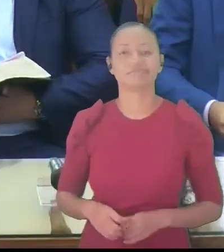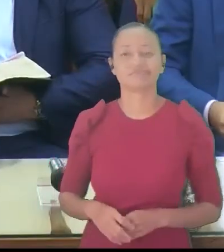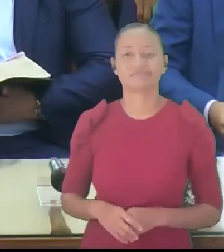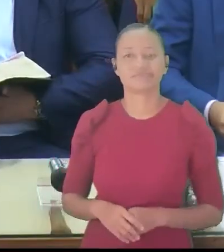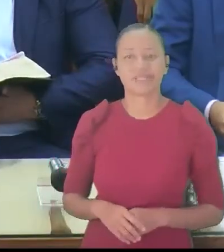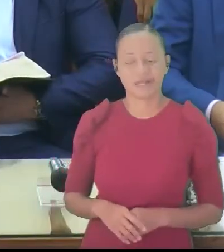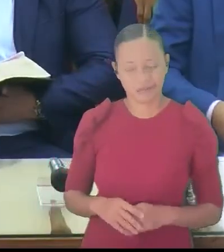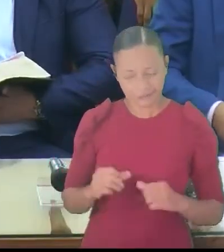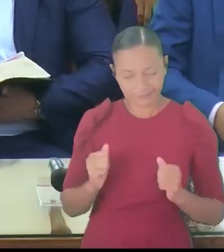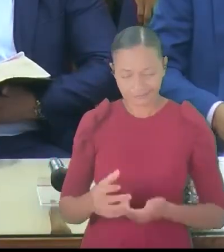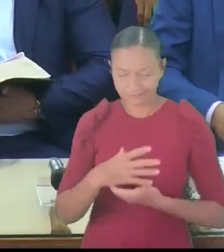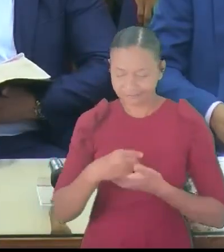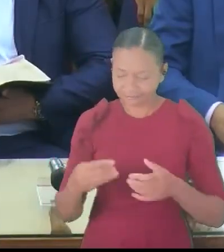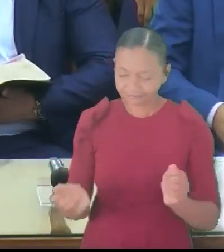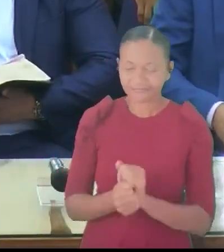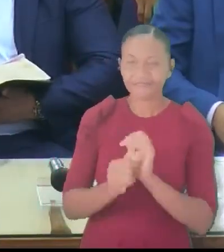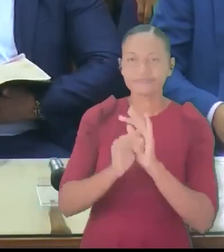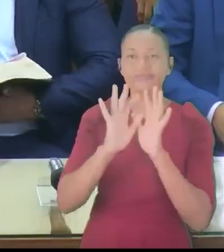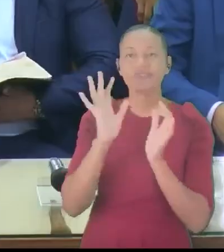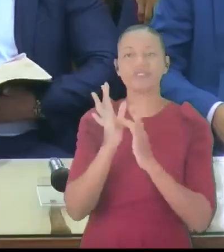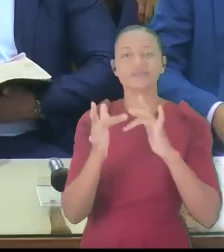Dá para dar glória para Jesus, irmão?